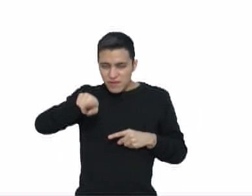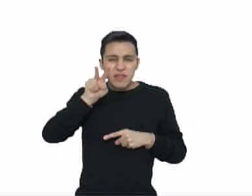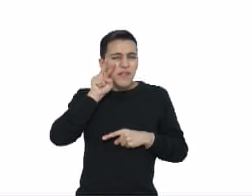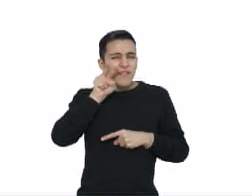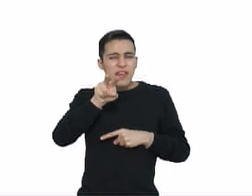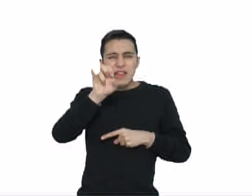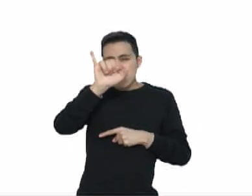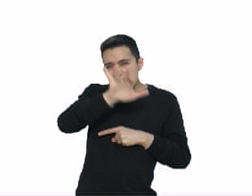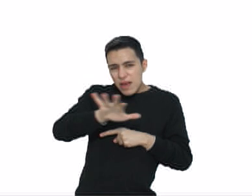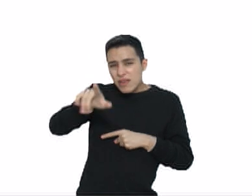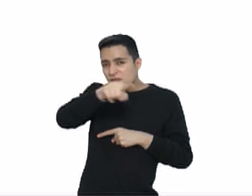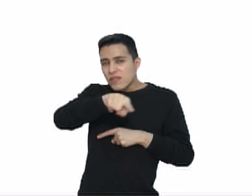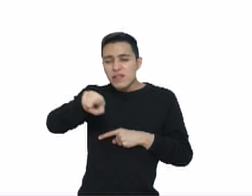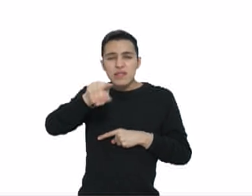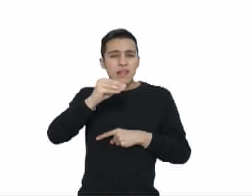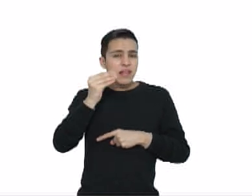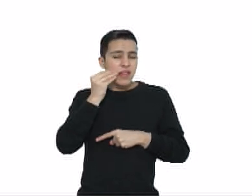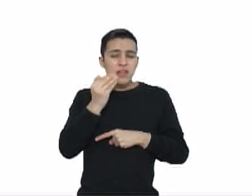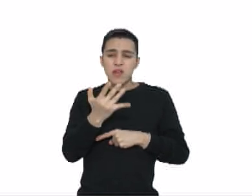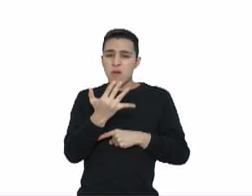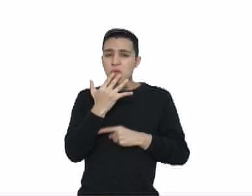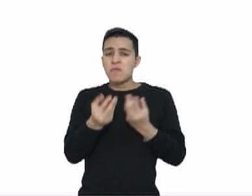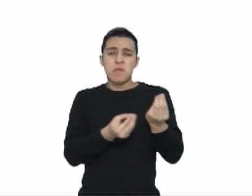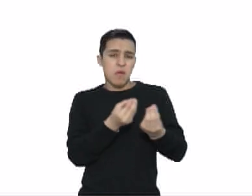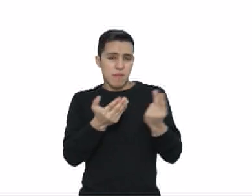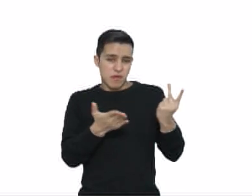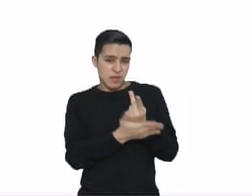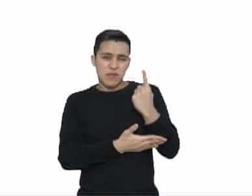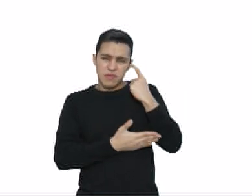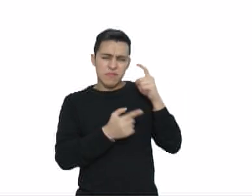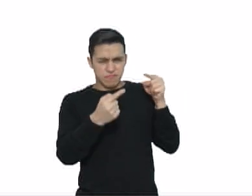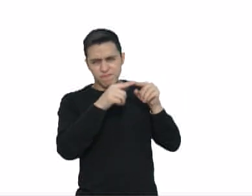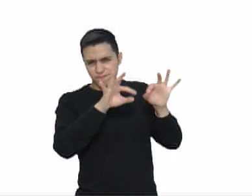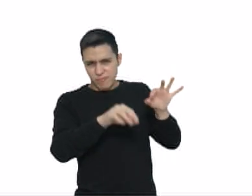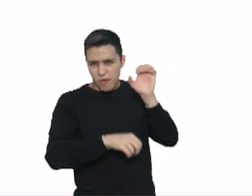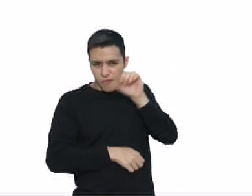imagem, tentem imaginar nesses coloridos os sons acontecendo.